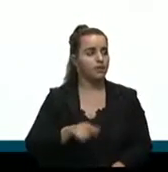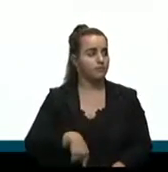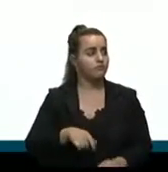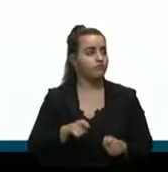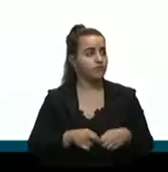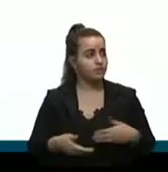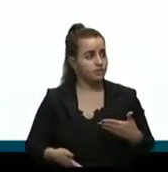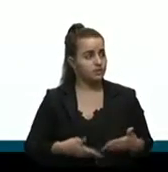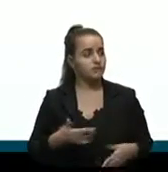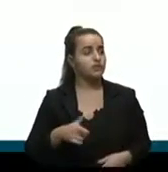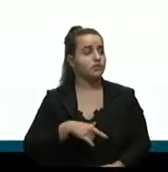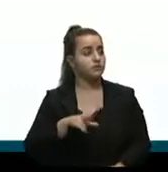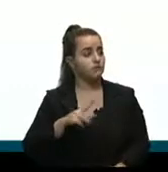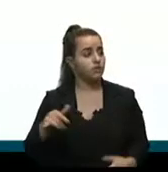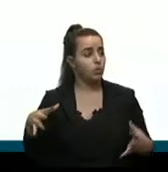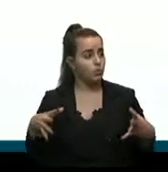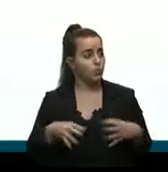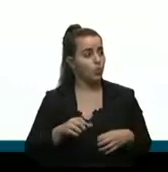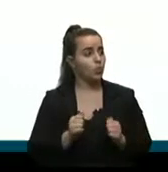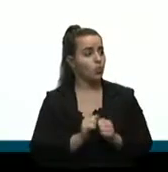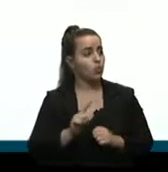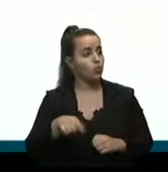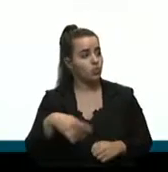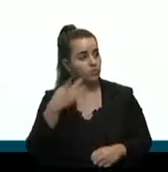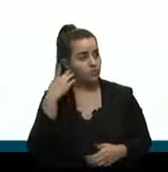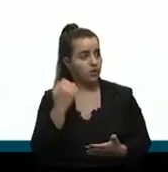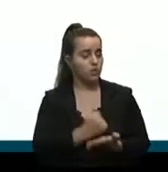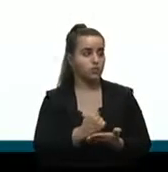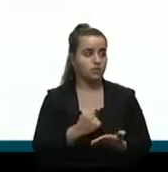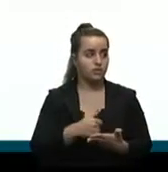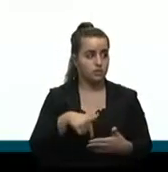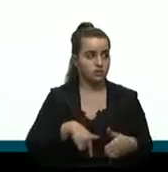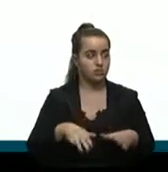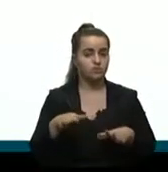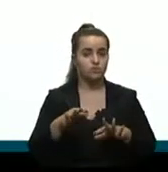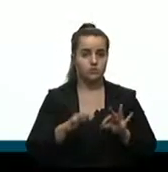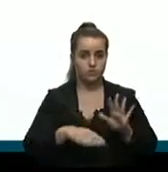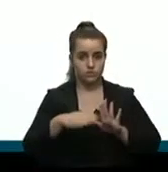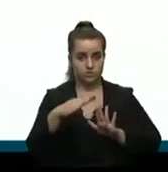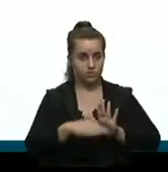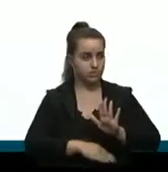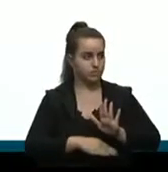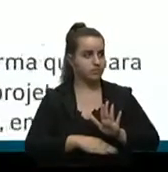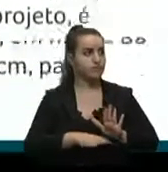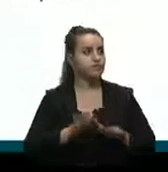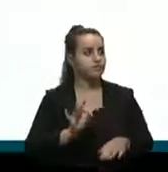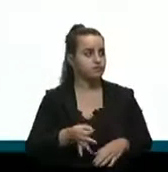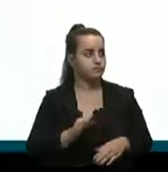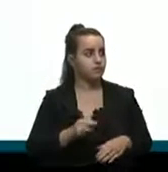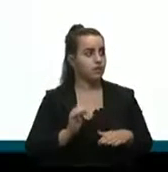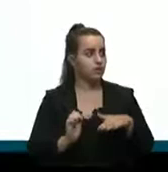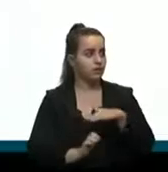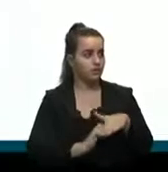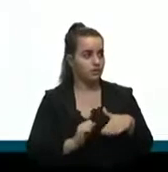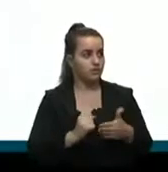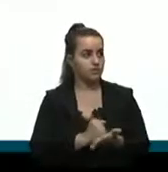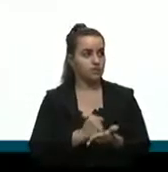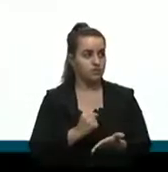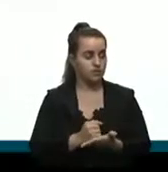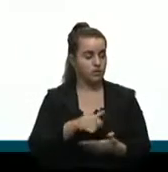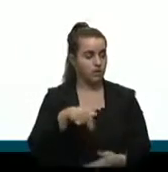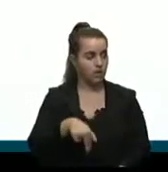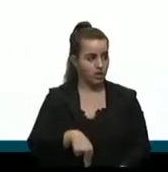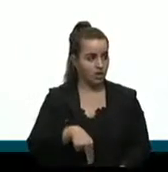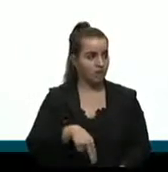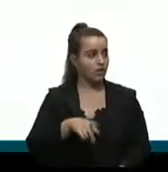uma prestadora de serviços e que irá concorrer com outras para ser contratada para determinado projeto. A empresa